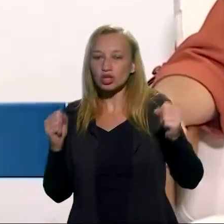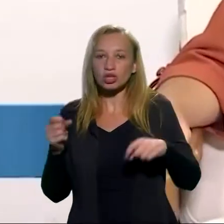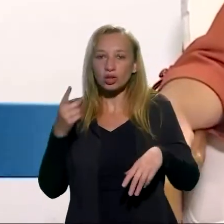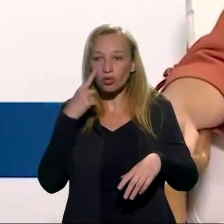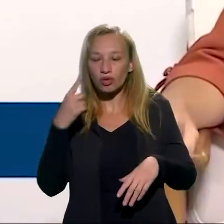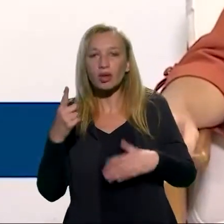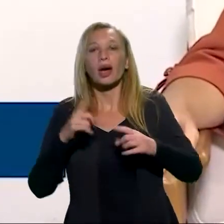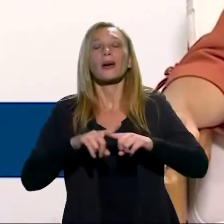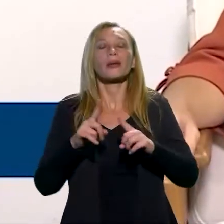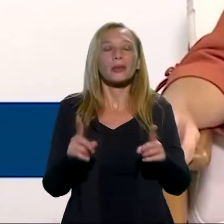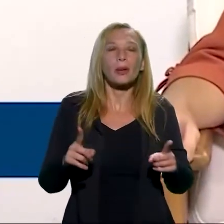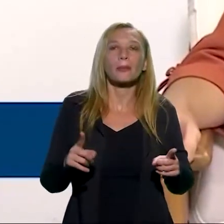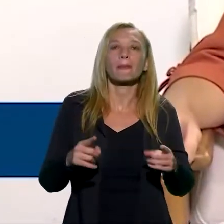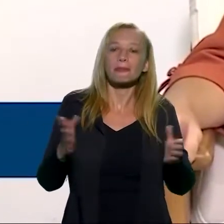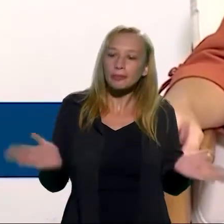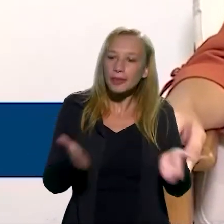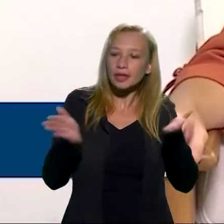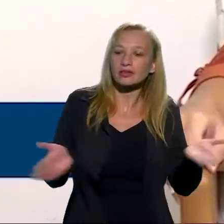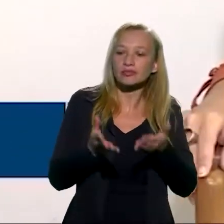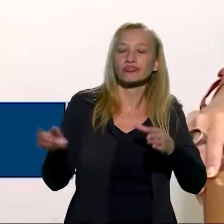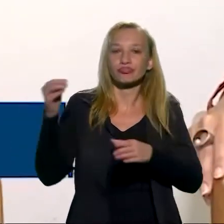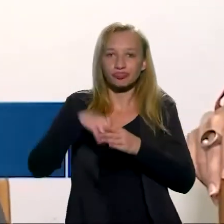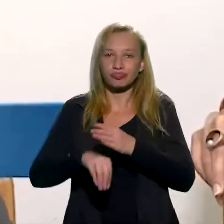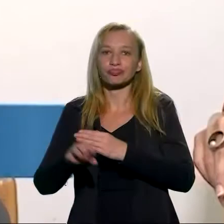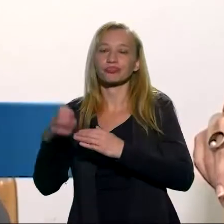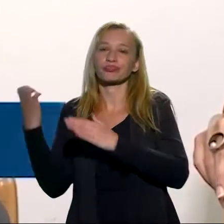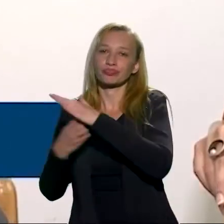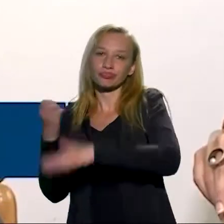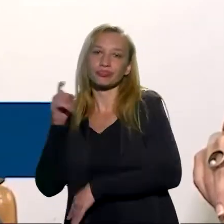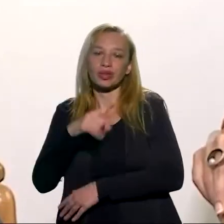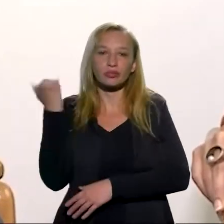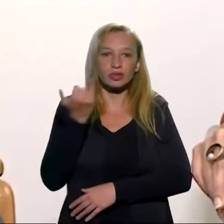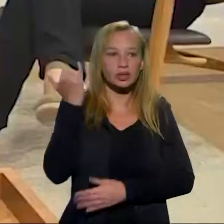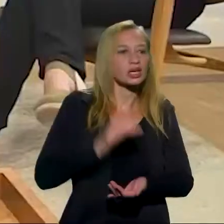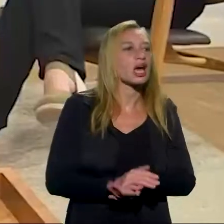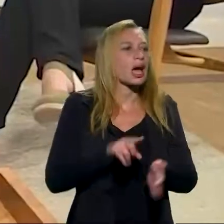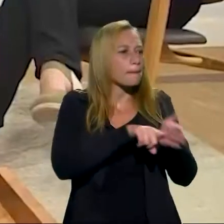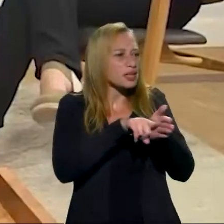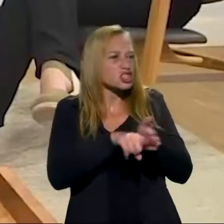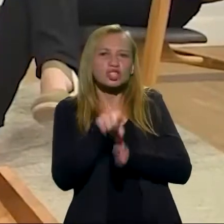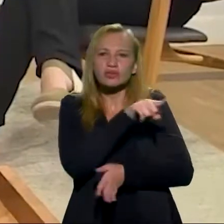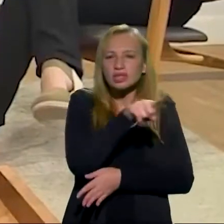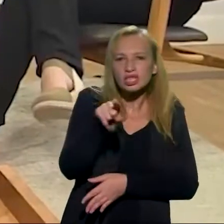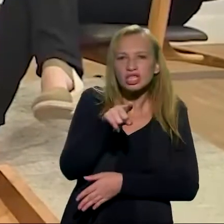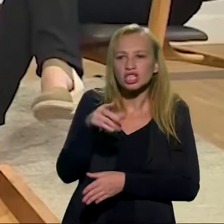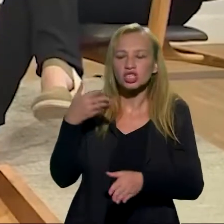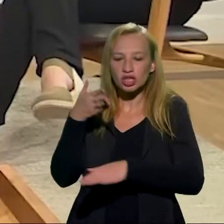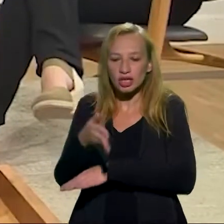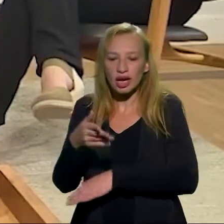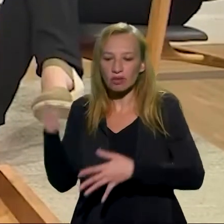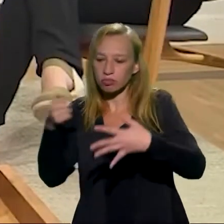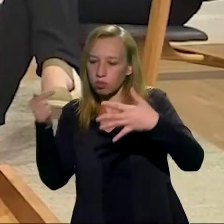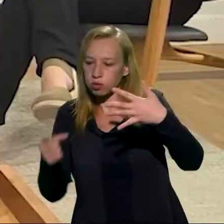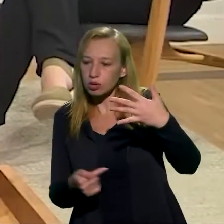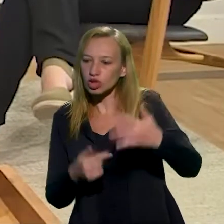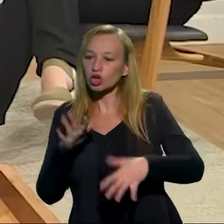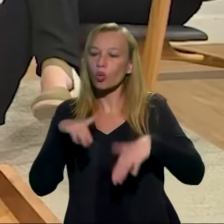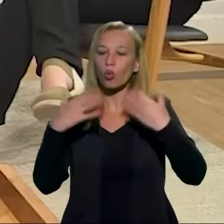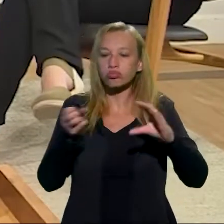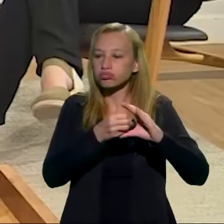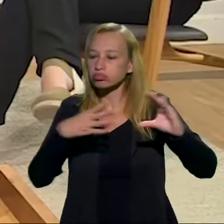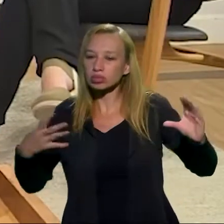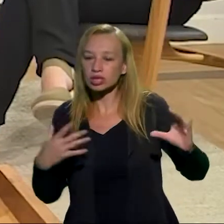não escutando. Então, estimular isso dentro da empresa é uma coisa importante. Na pesquisa, vocês chegaram a detalhar quais